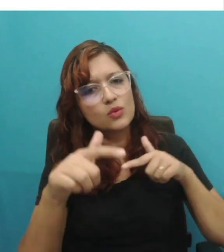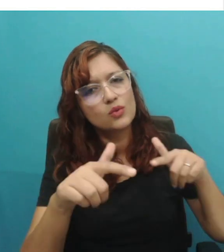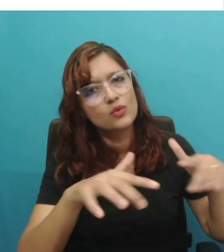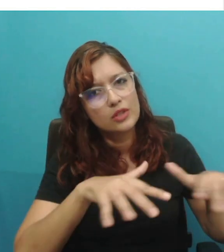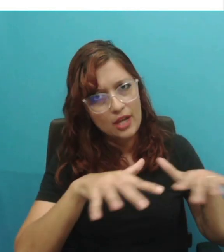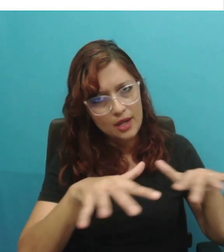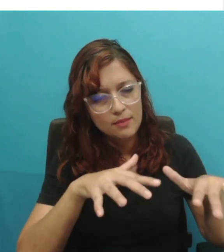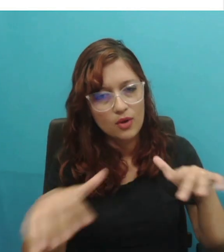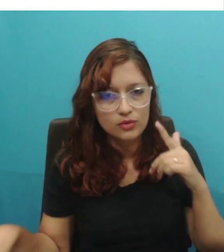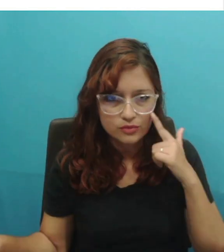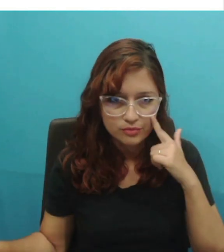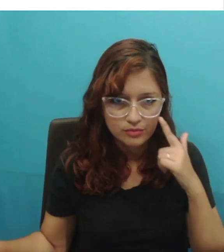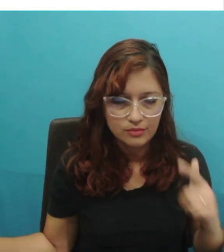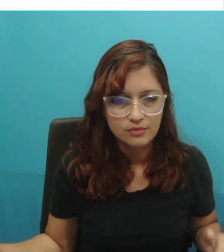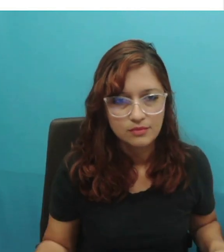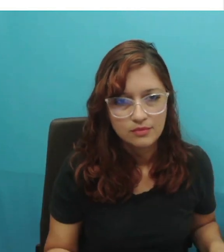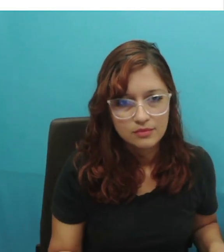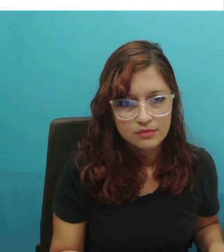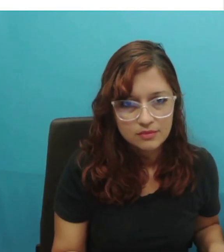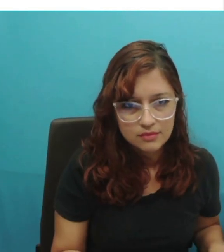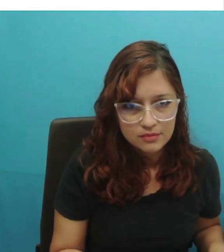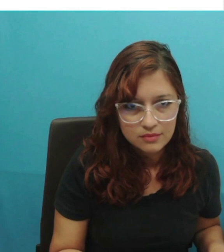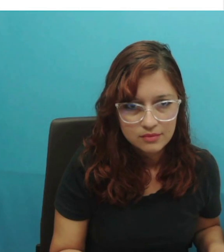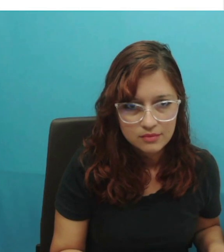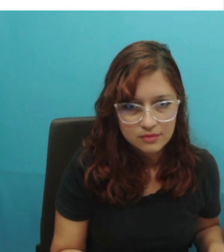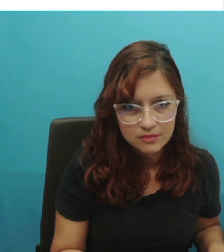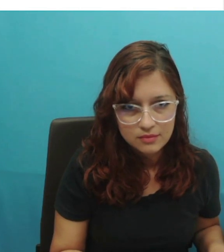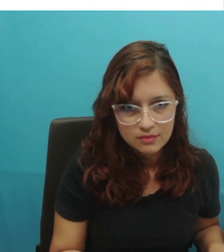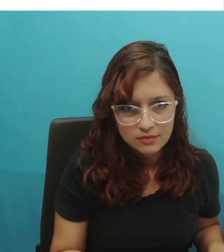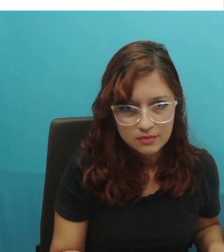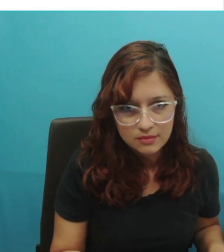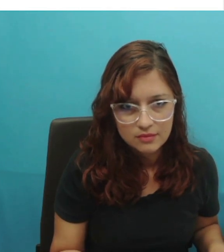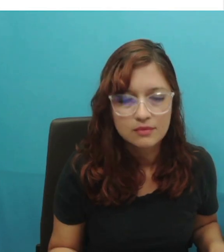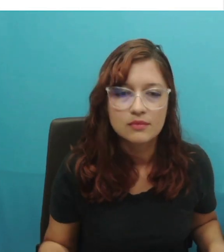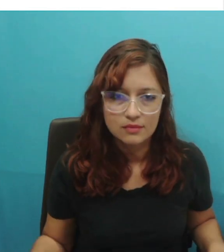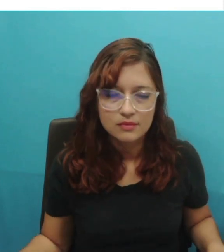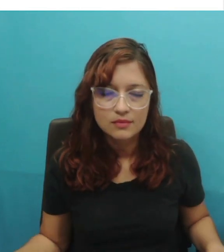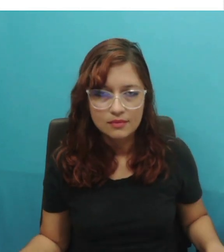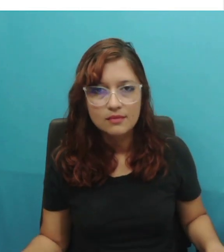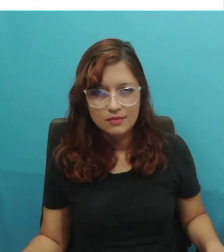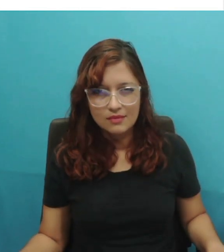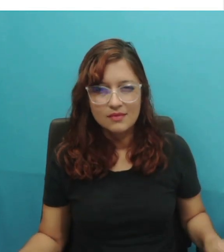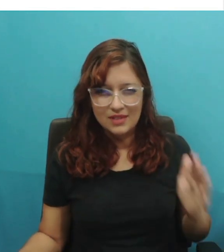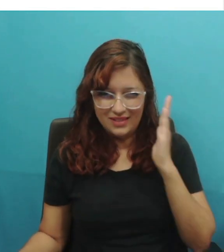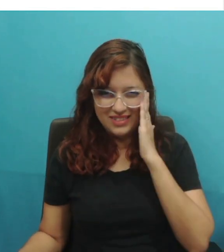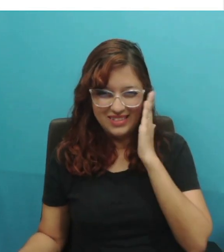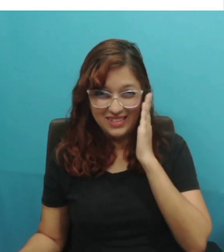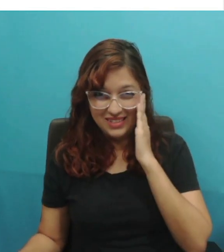E quem praticou a ação? A árvore ou o terremoto? Não, o terremoto.